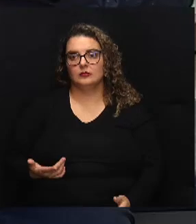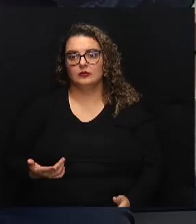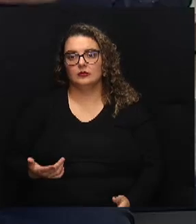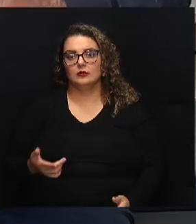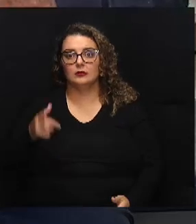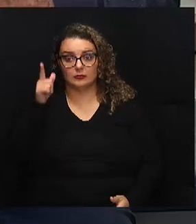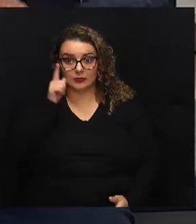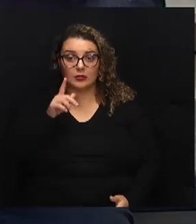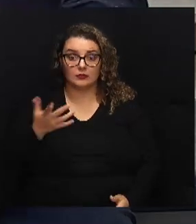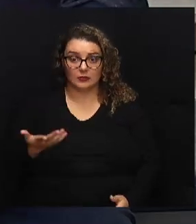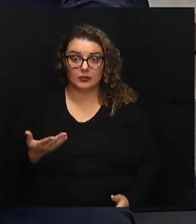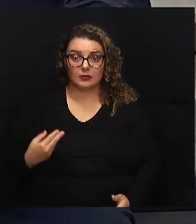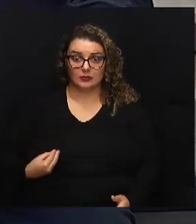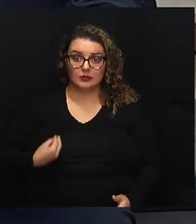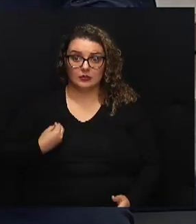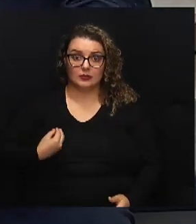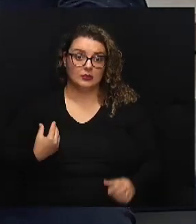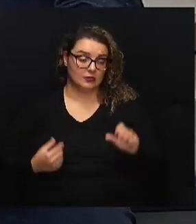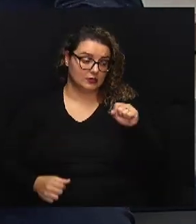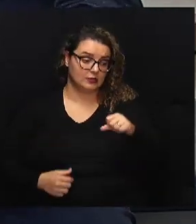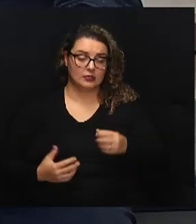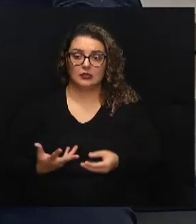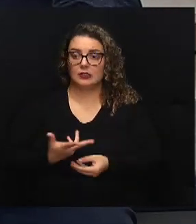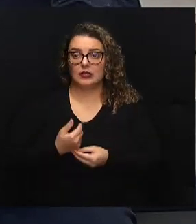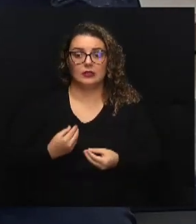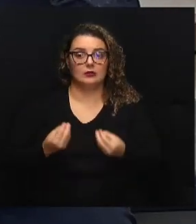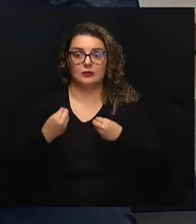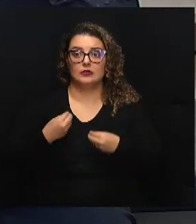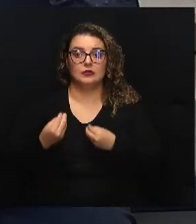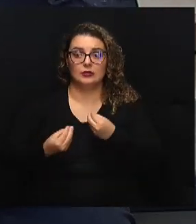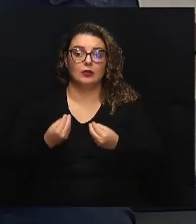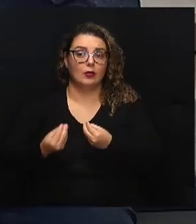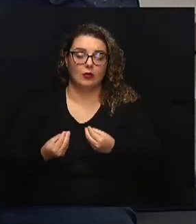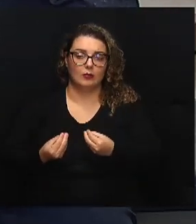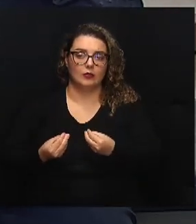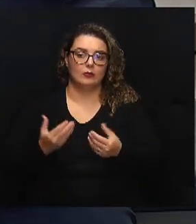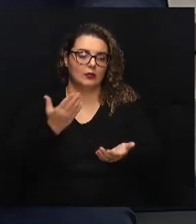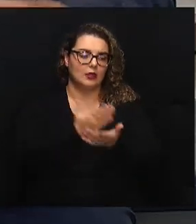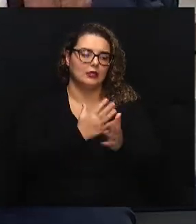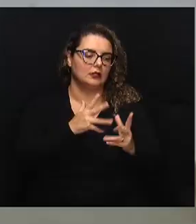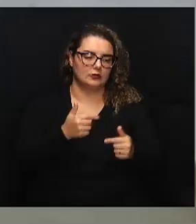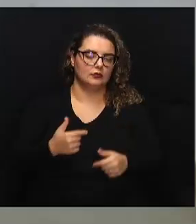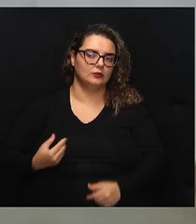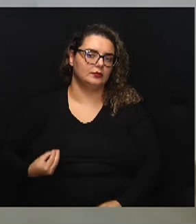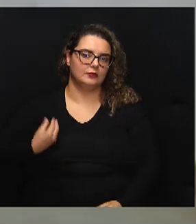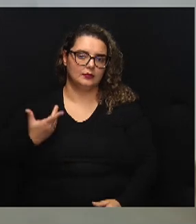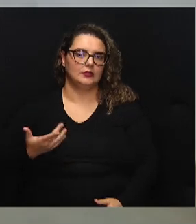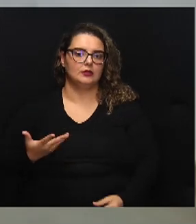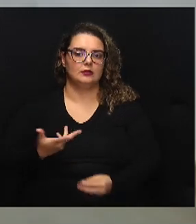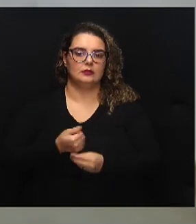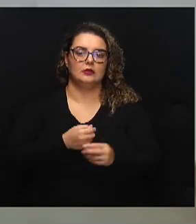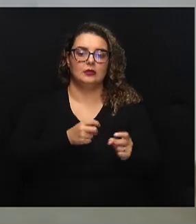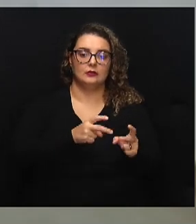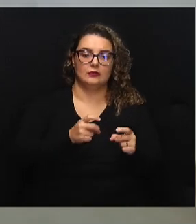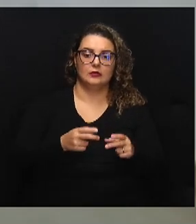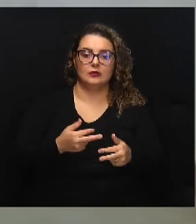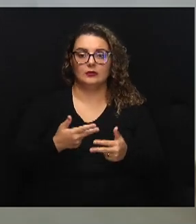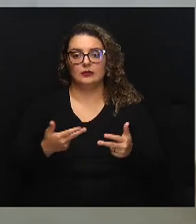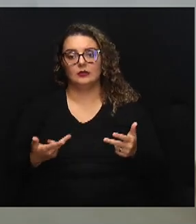conseguir a sobrevivência, porque a arte não me dava como sobreviver dela. Até que comecei a vender uns trabalhos e as